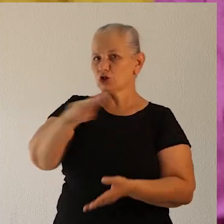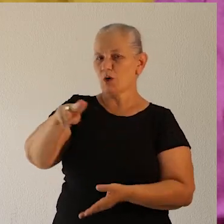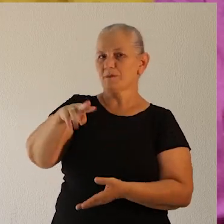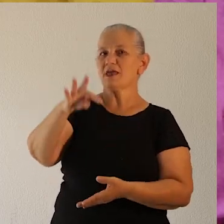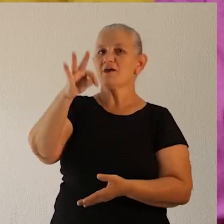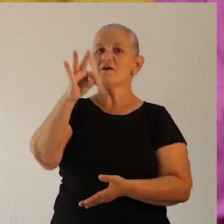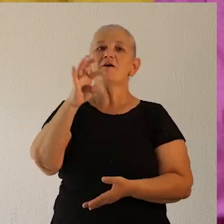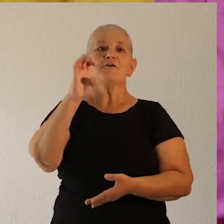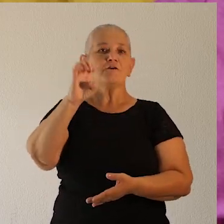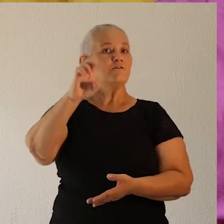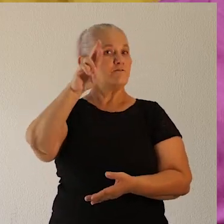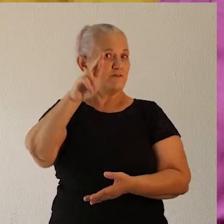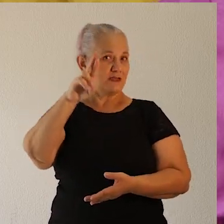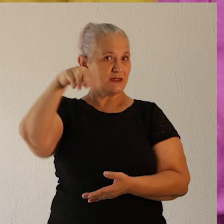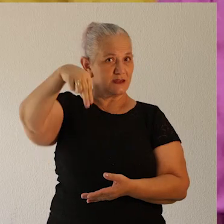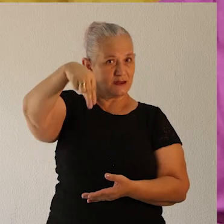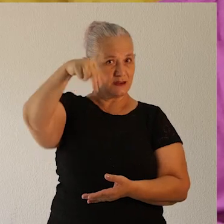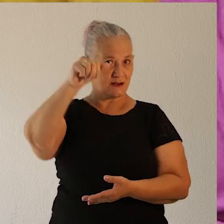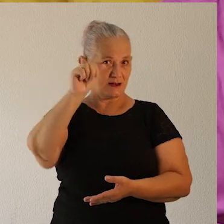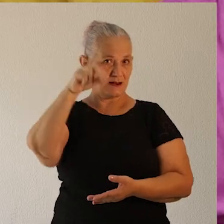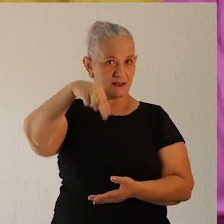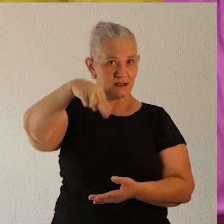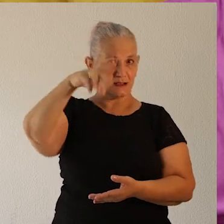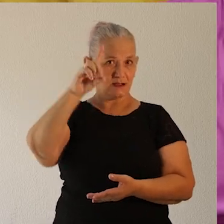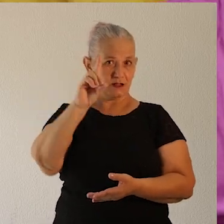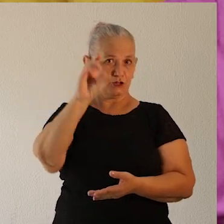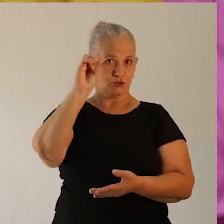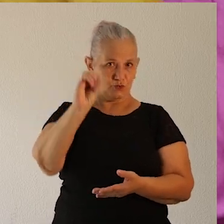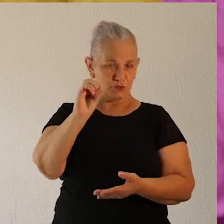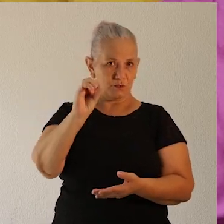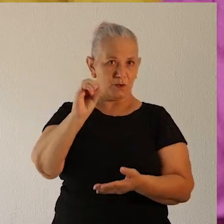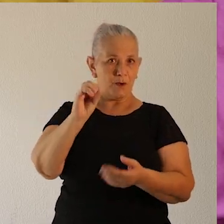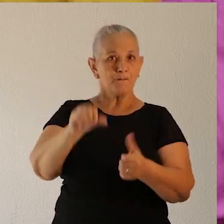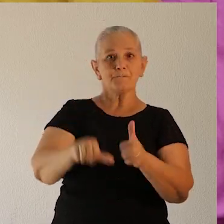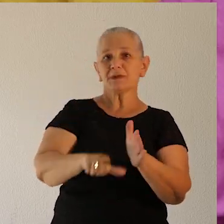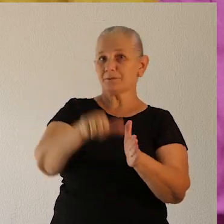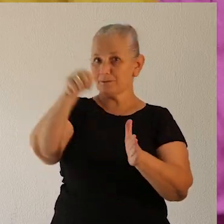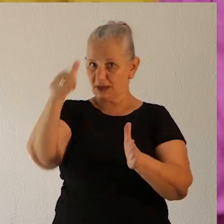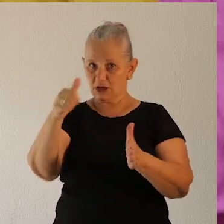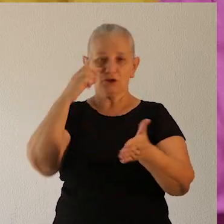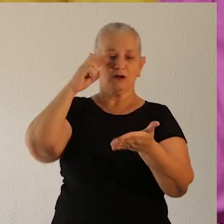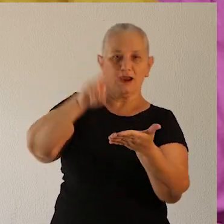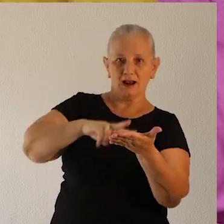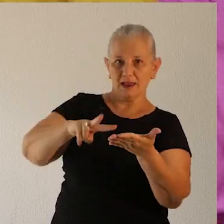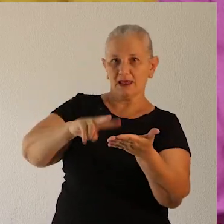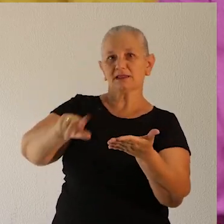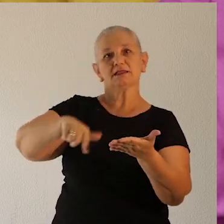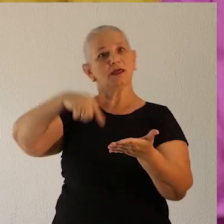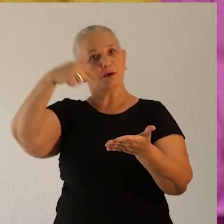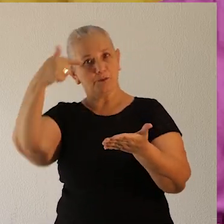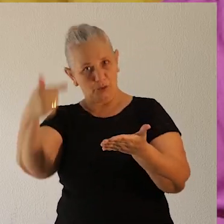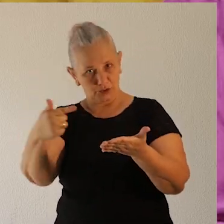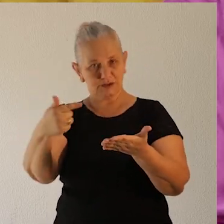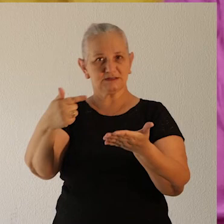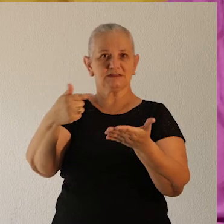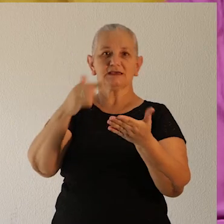essa mesma poesia cantada, para vocês verem a diferença de sons e diferença de uma